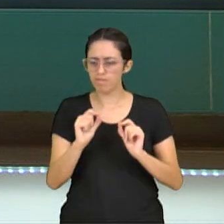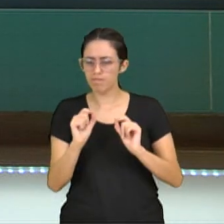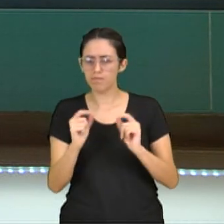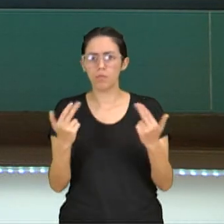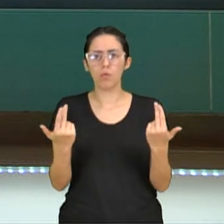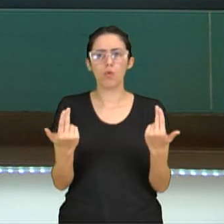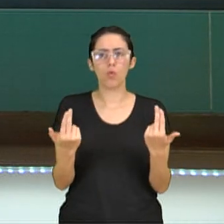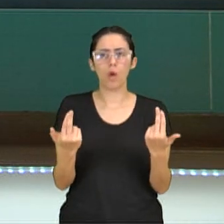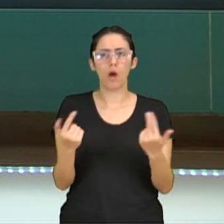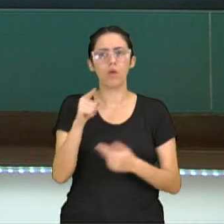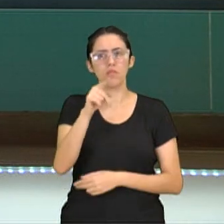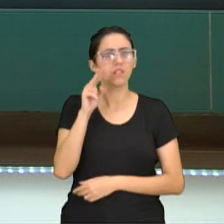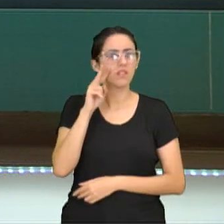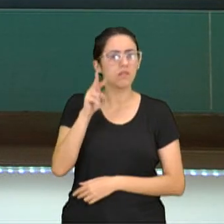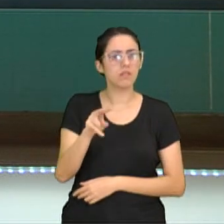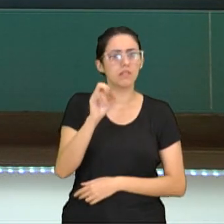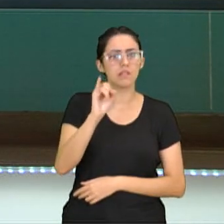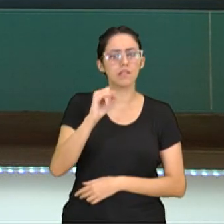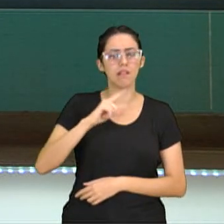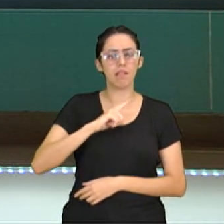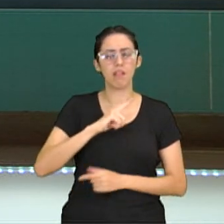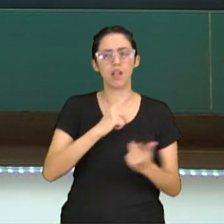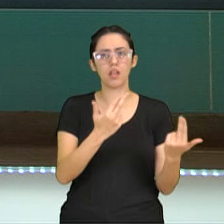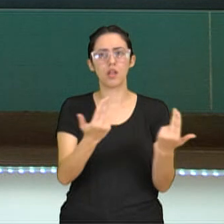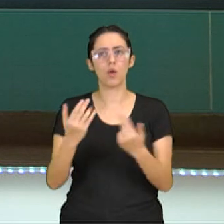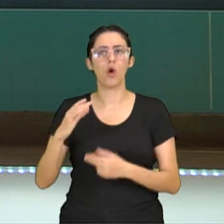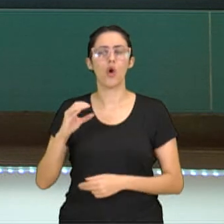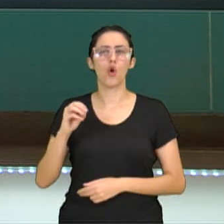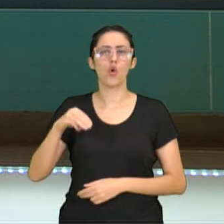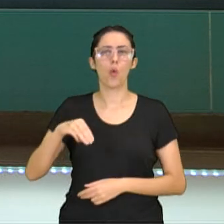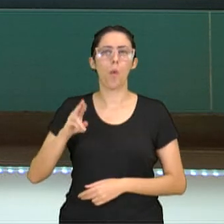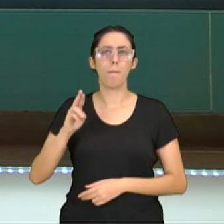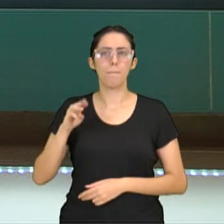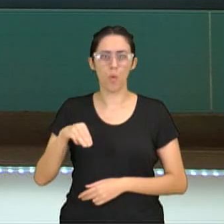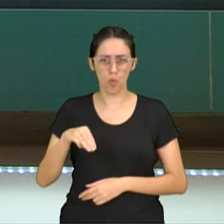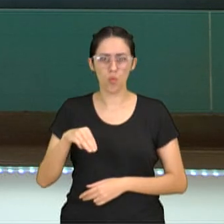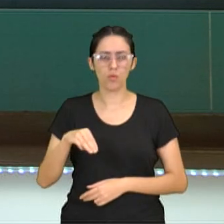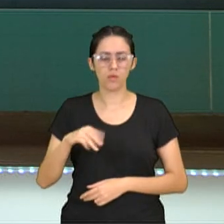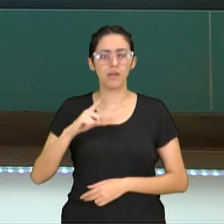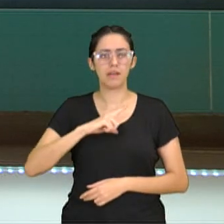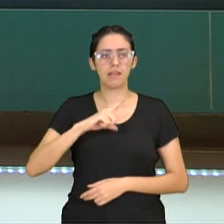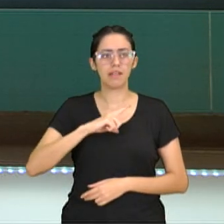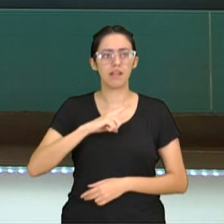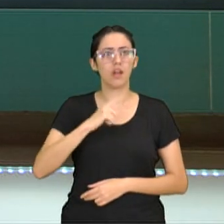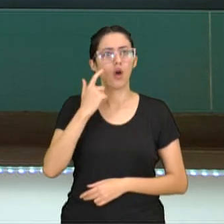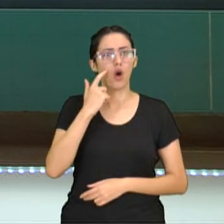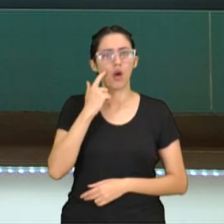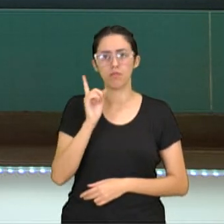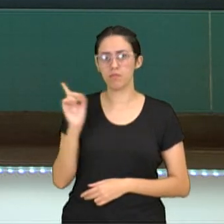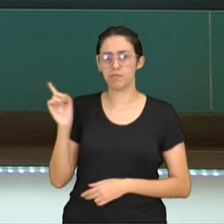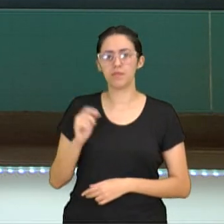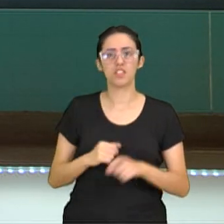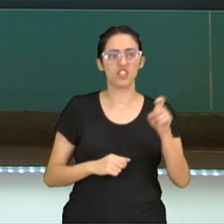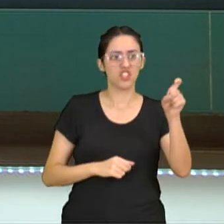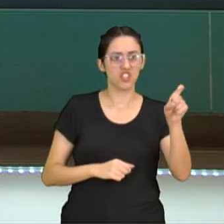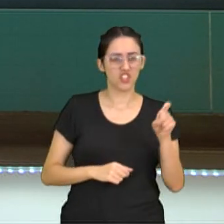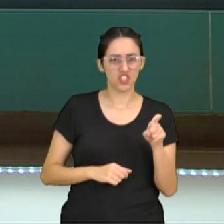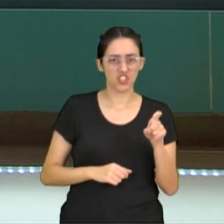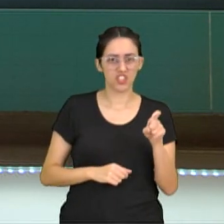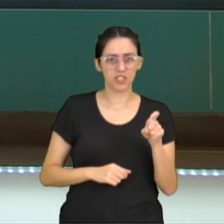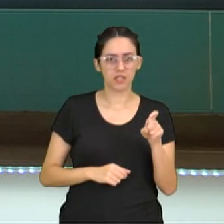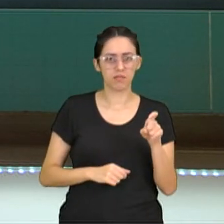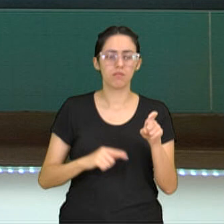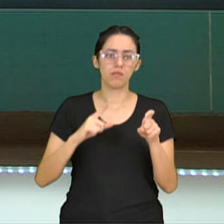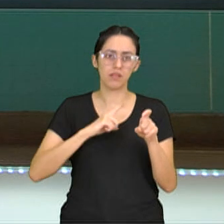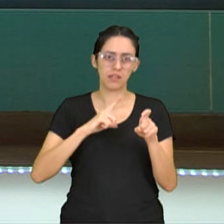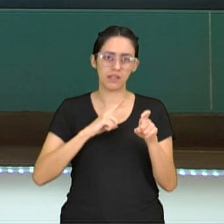dá uma olhada se existe um fator comum a todas as parcelas. Aqui eu tenho 3x, né? O 3 está aqui no meio do